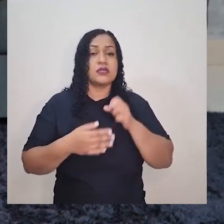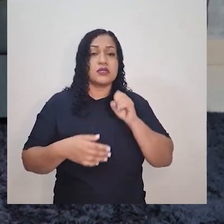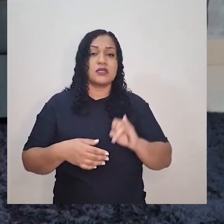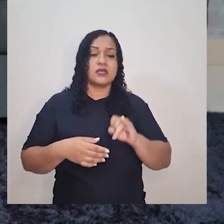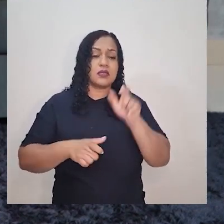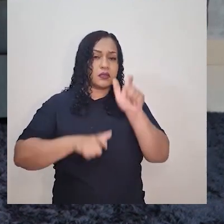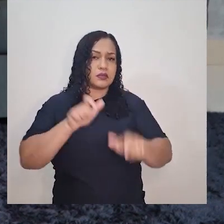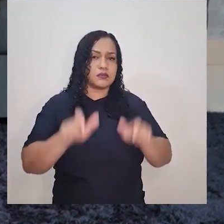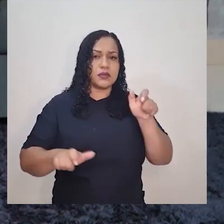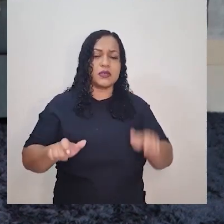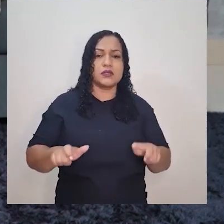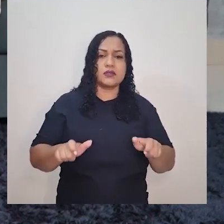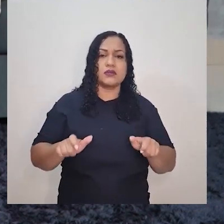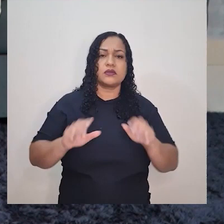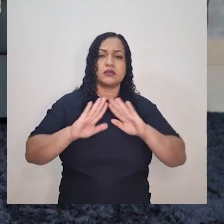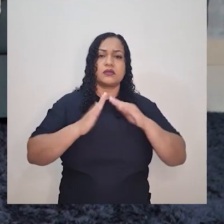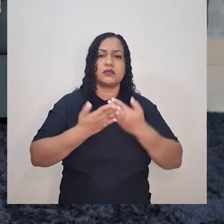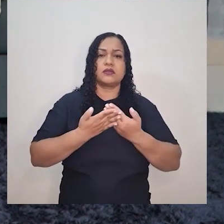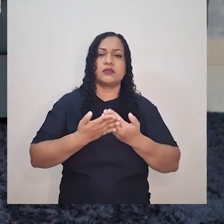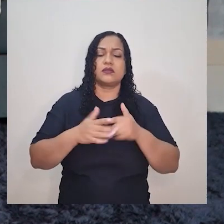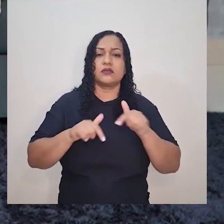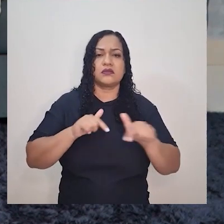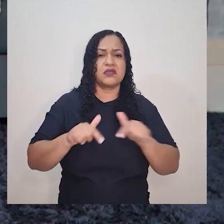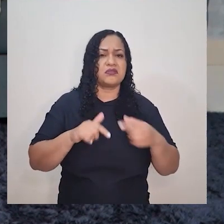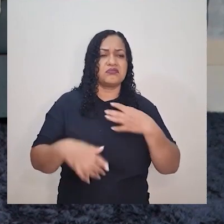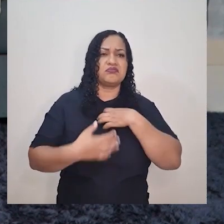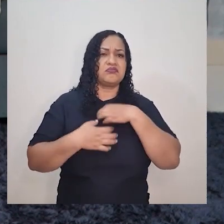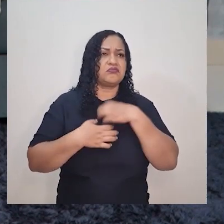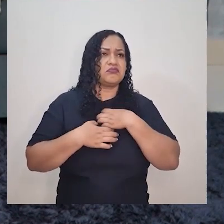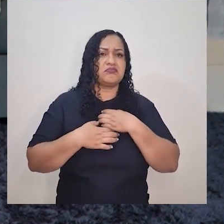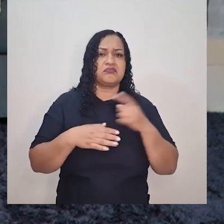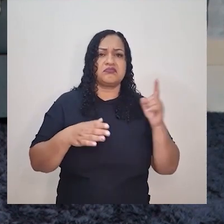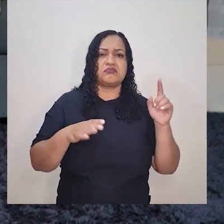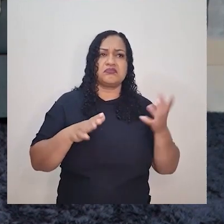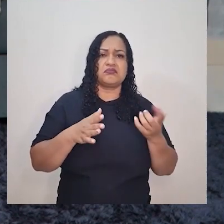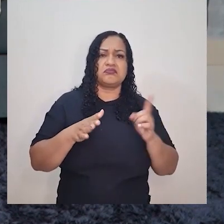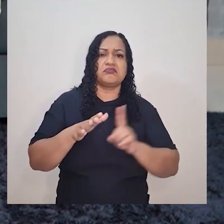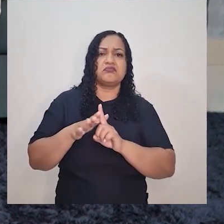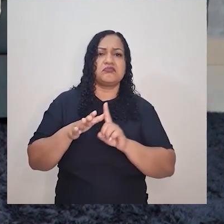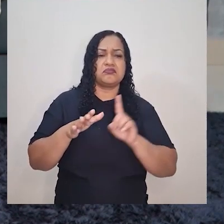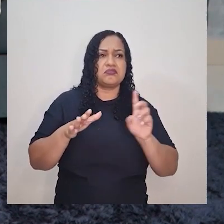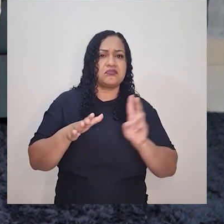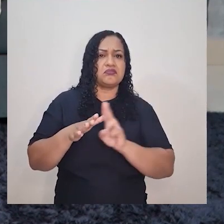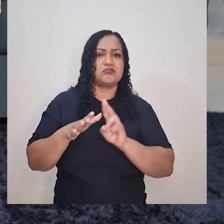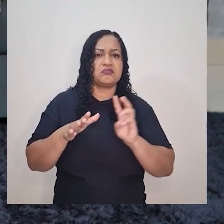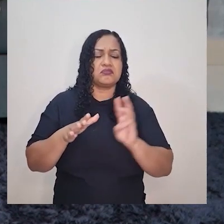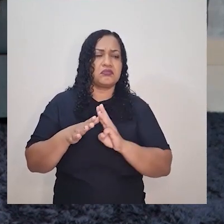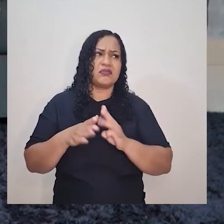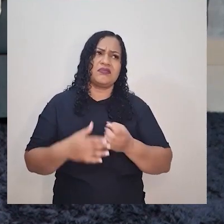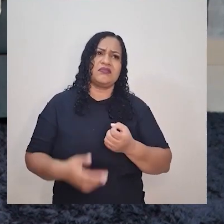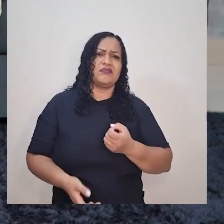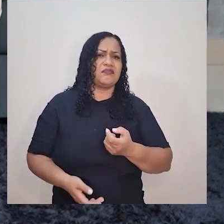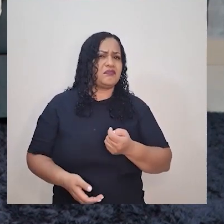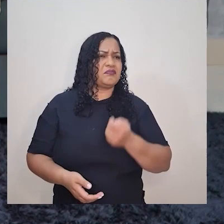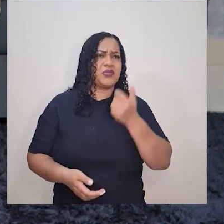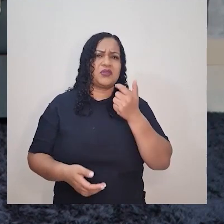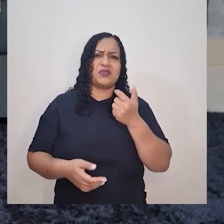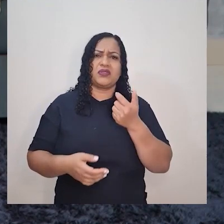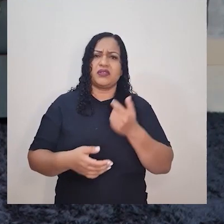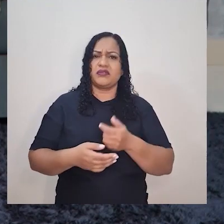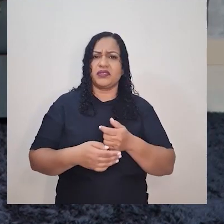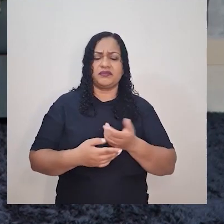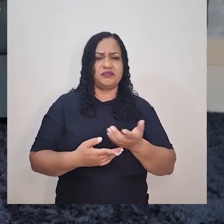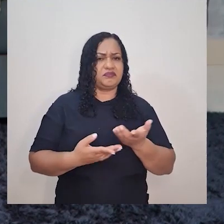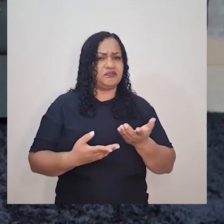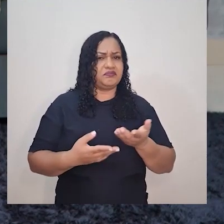se eles não se sentem pertencentes do processo, se entende que pouco ele irá contribuir, né, para o processo e